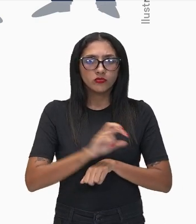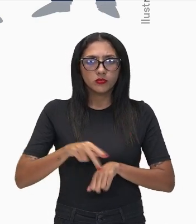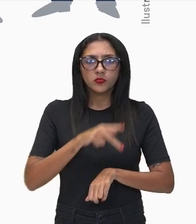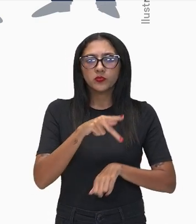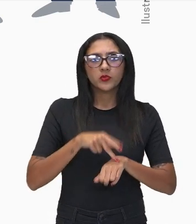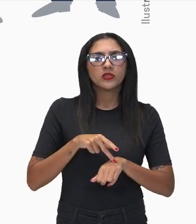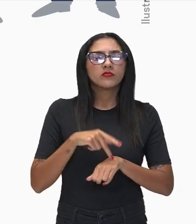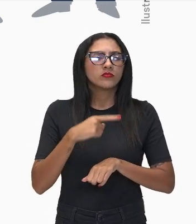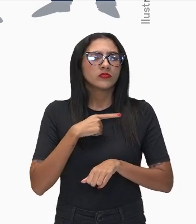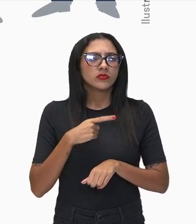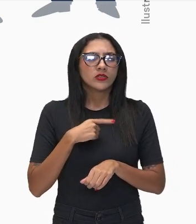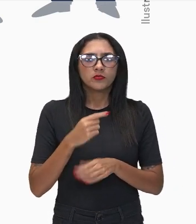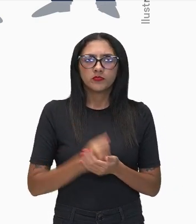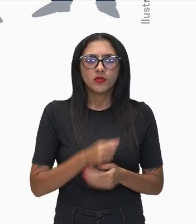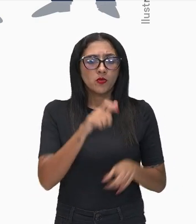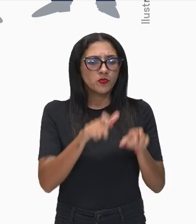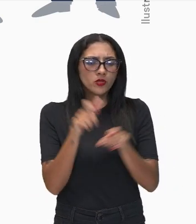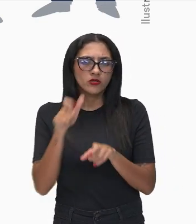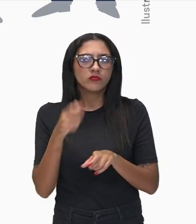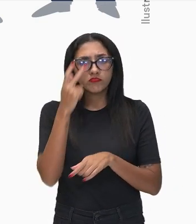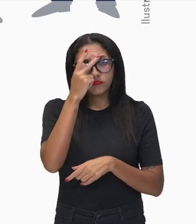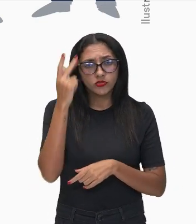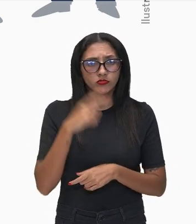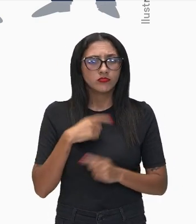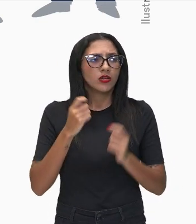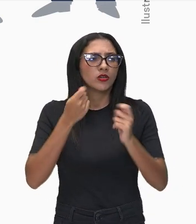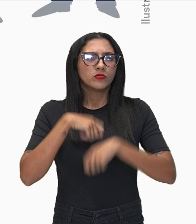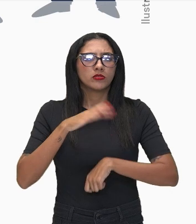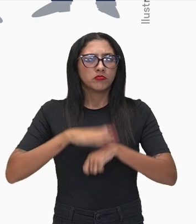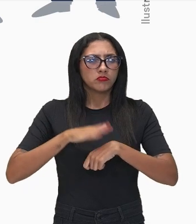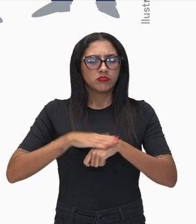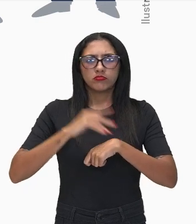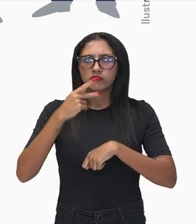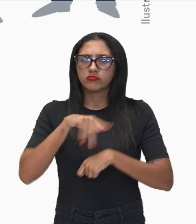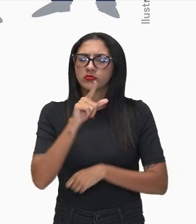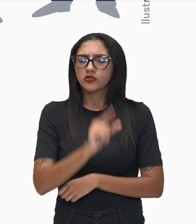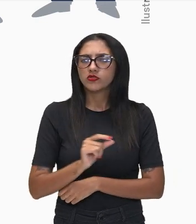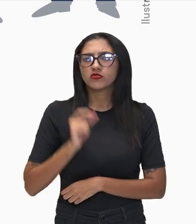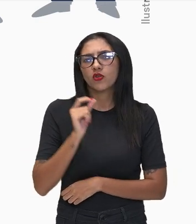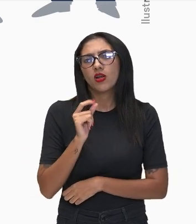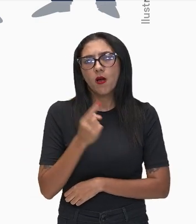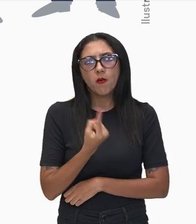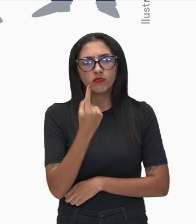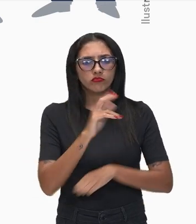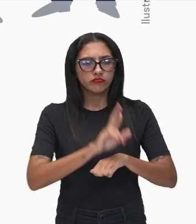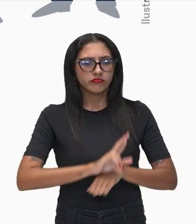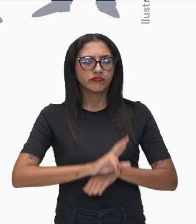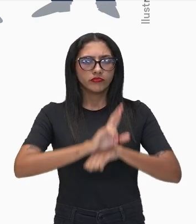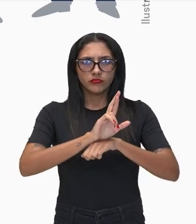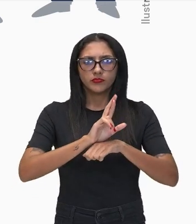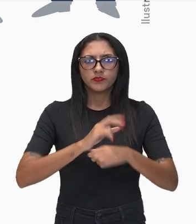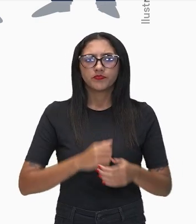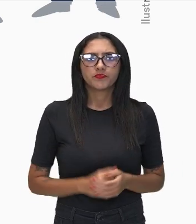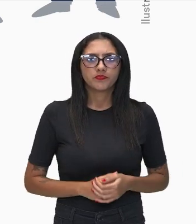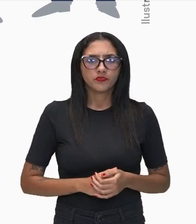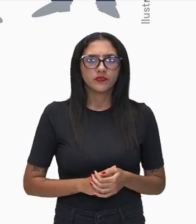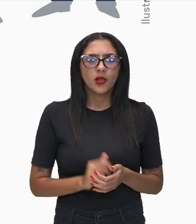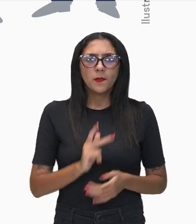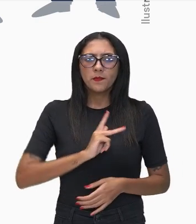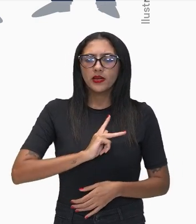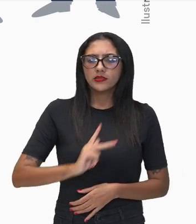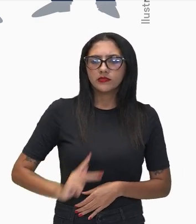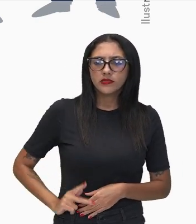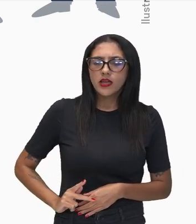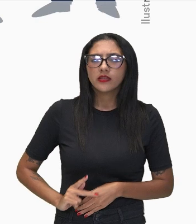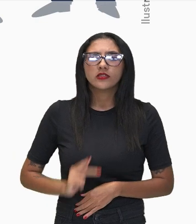as pessoas, o eleitor, ele vai eleger, né, os seus representantes. Então, o presidente, ele vai